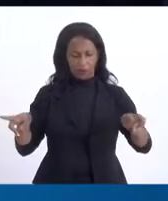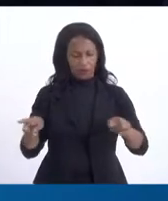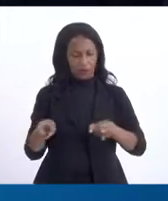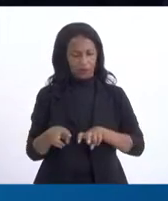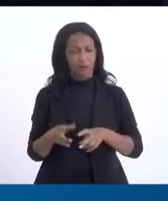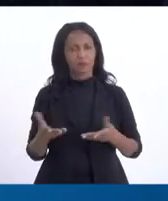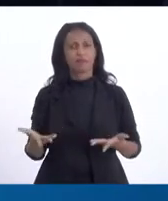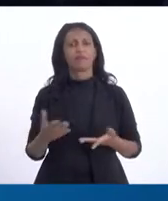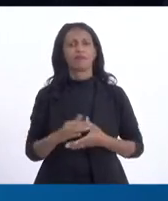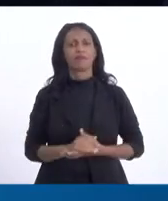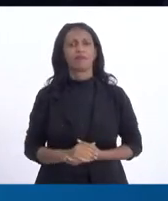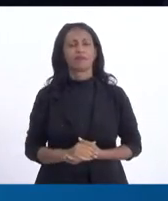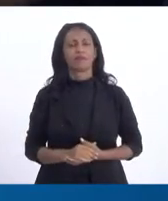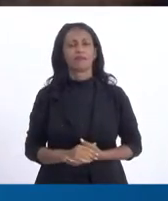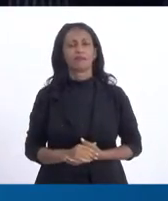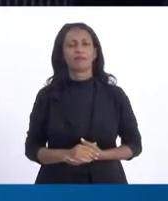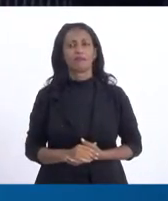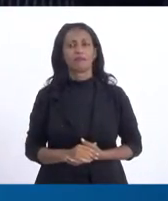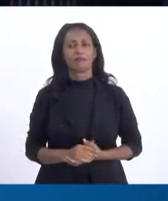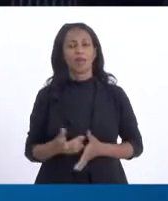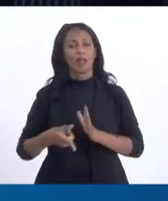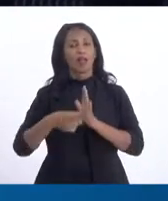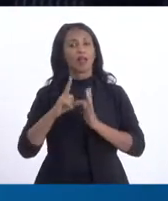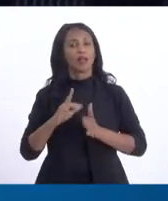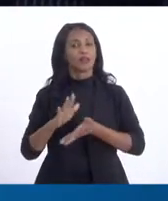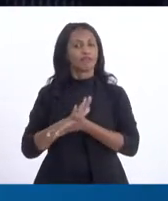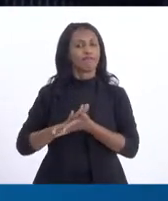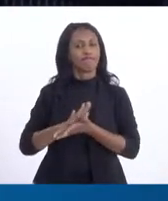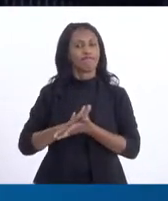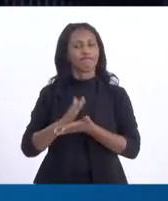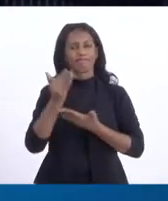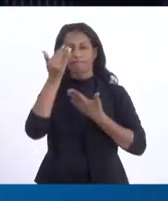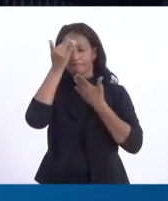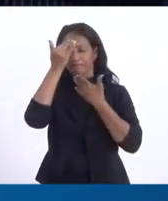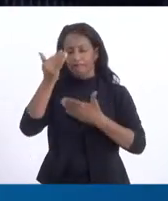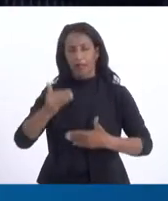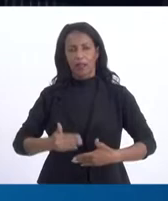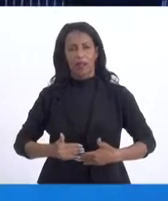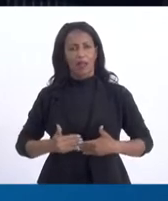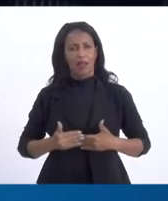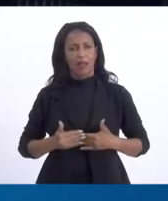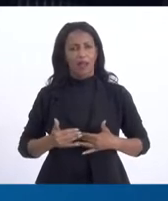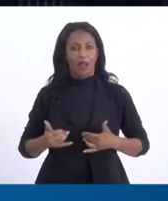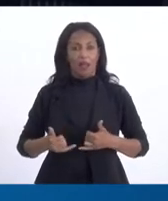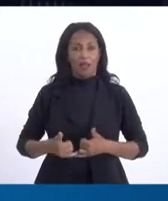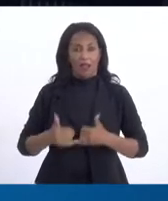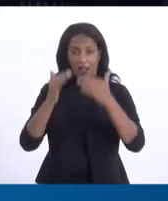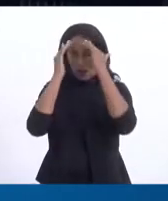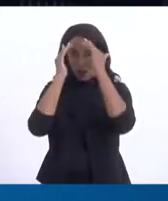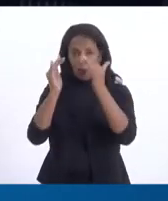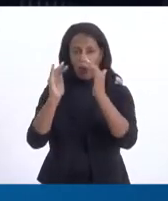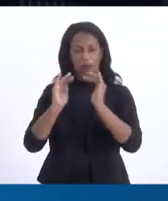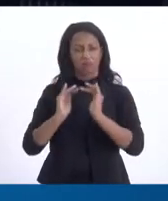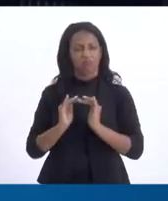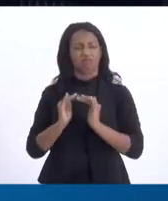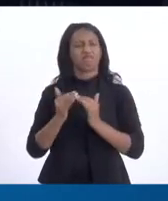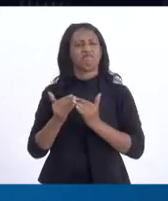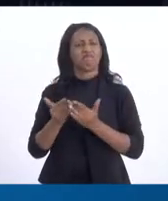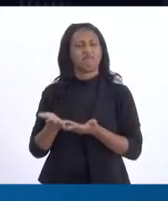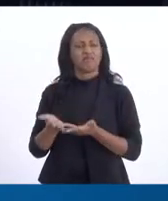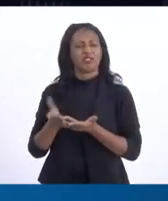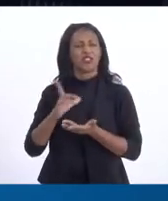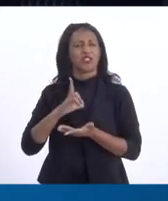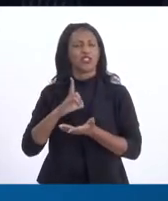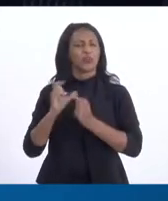da mesa. Eu queria, antes de mais nada, agradecer a honra, Alfredão, de